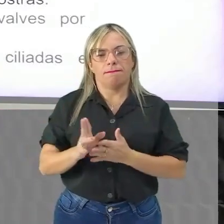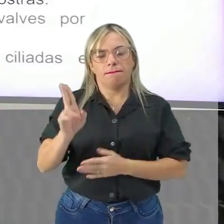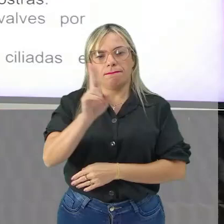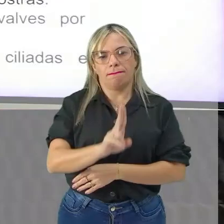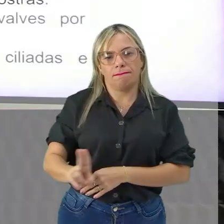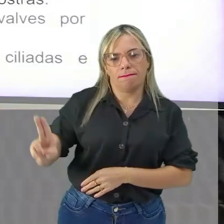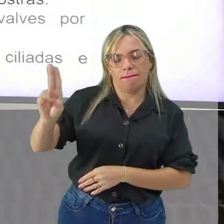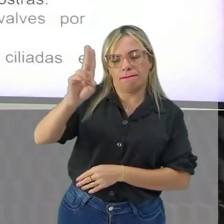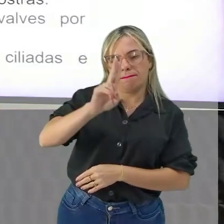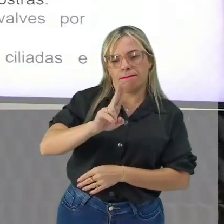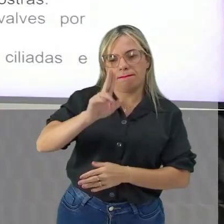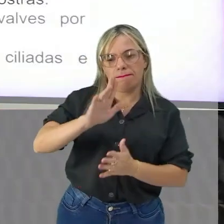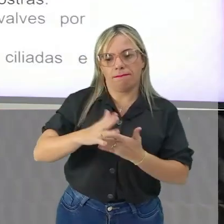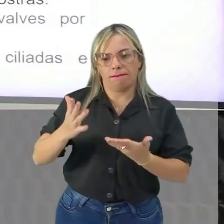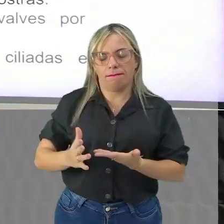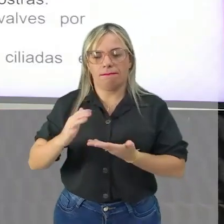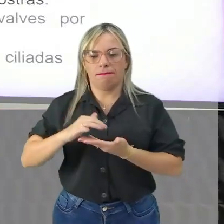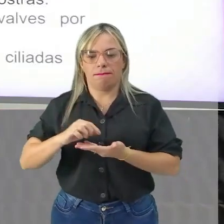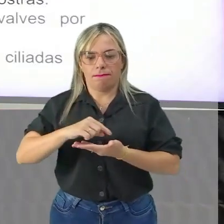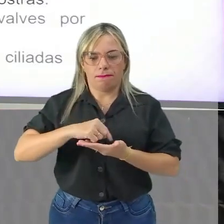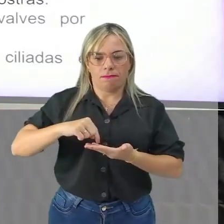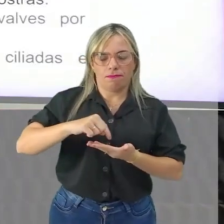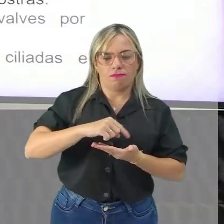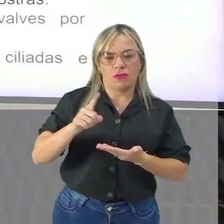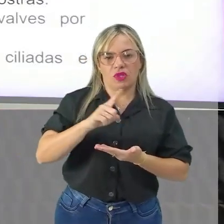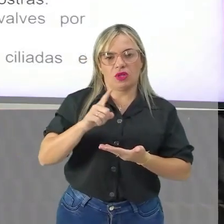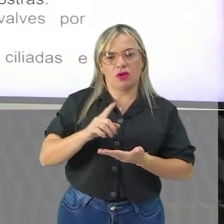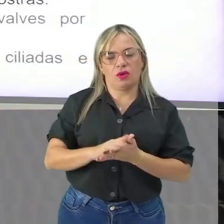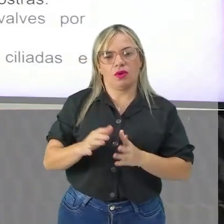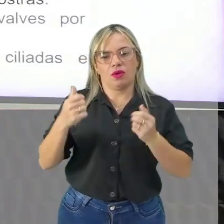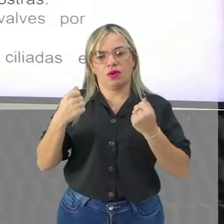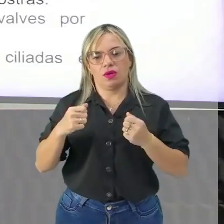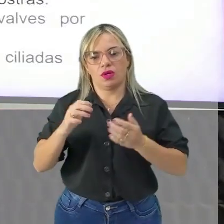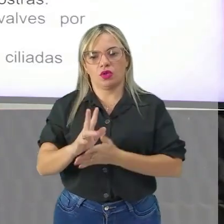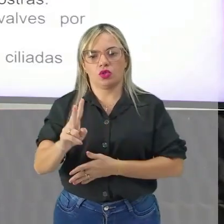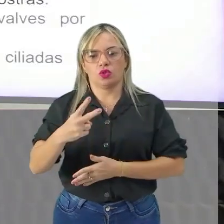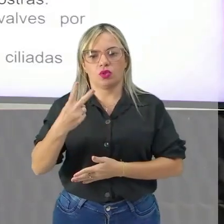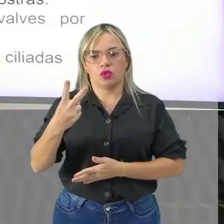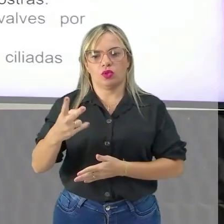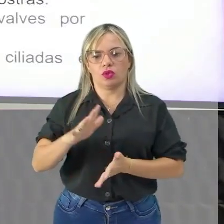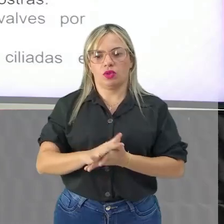utilizam, né, se abrigam em conchas, mas eles não precisam de 2 conchas, eles não estão